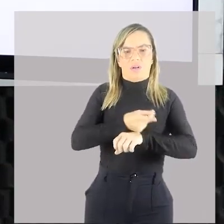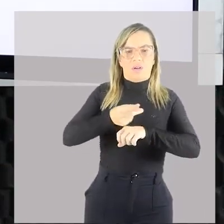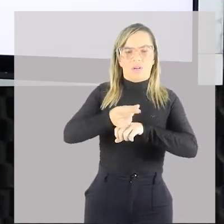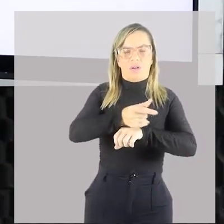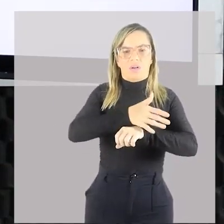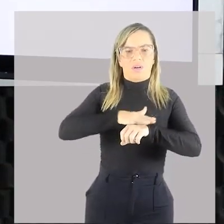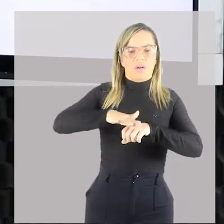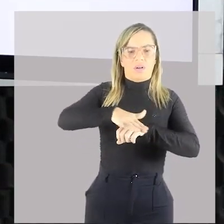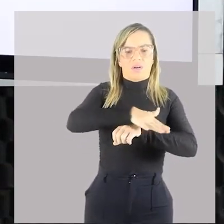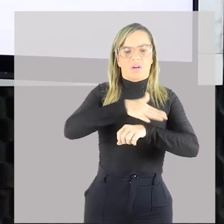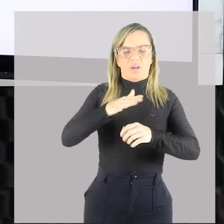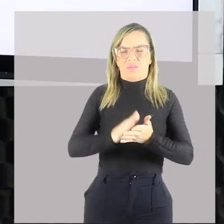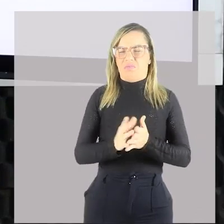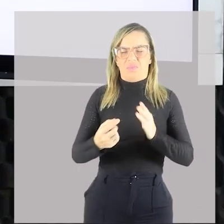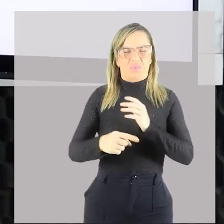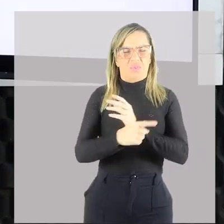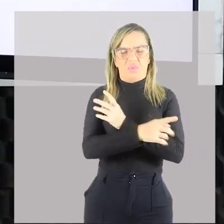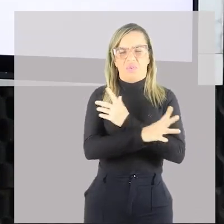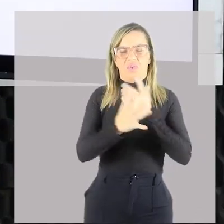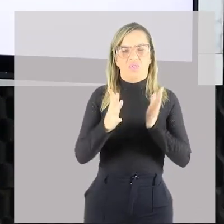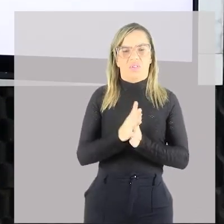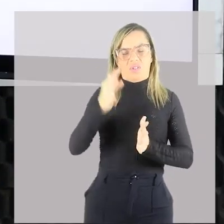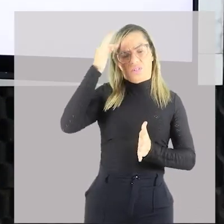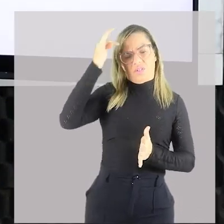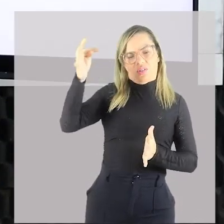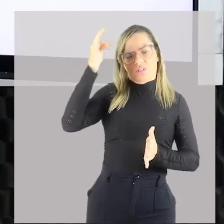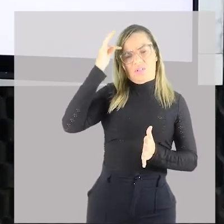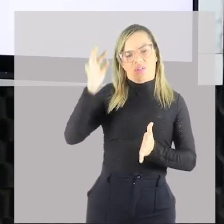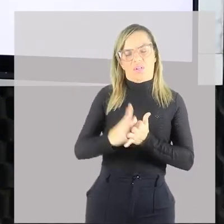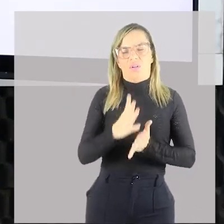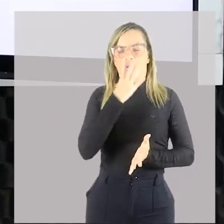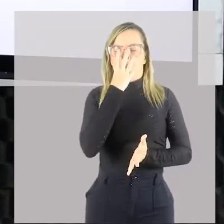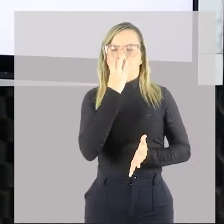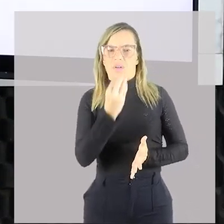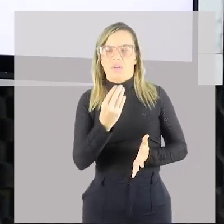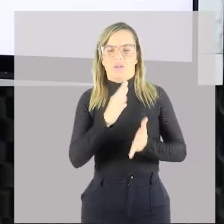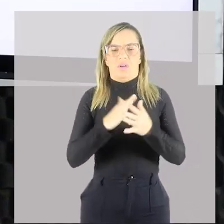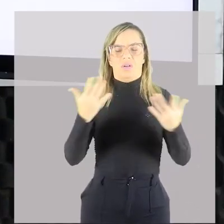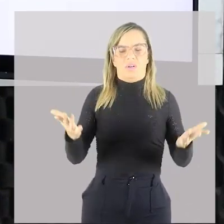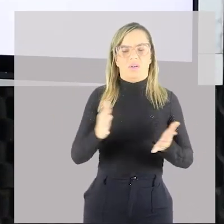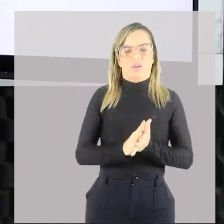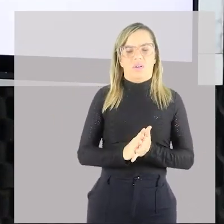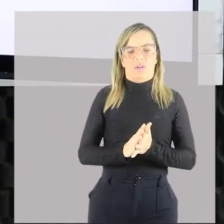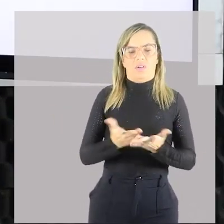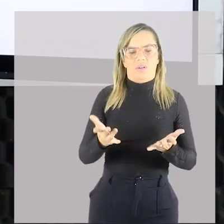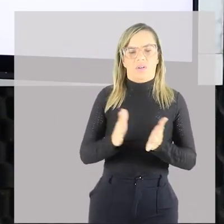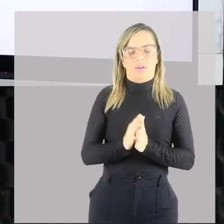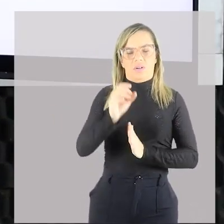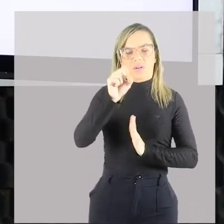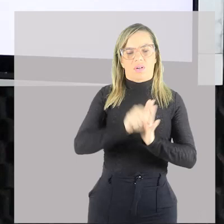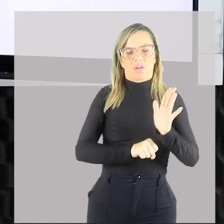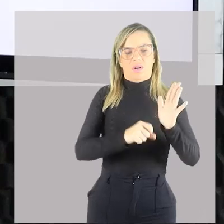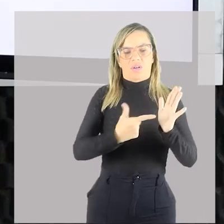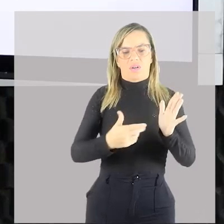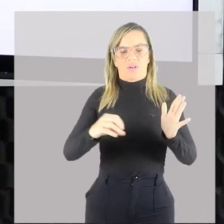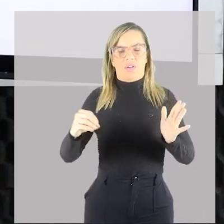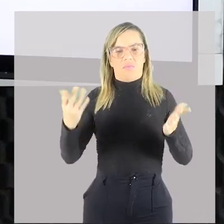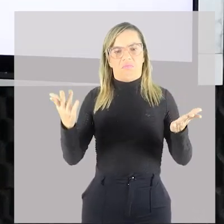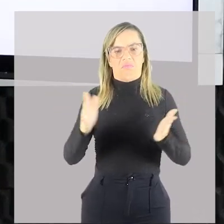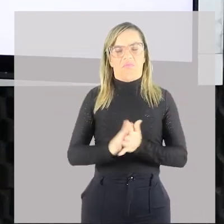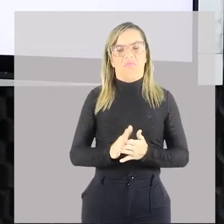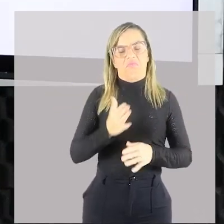muito distante ali de Hobbes. Não faz muito sentido, porque o neoliberalismo está aqui no século XX, praticamente, né?